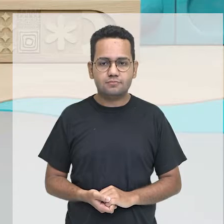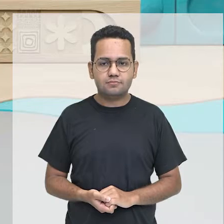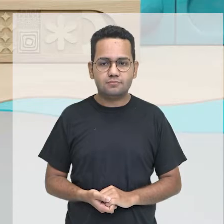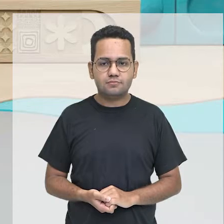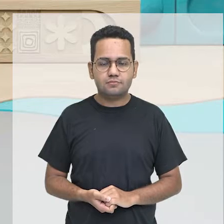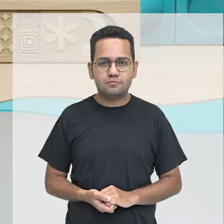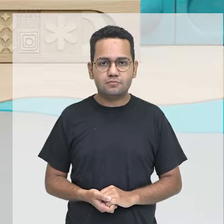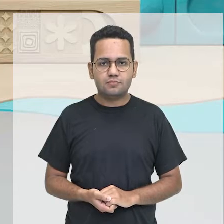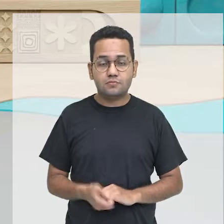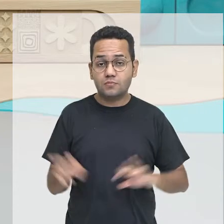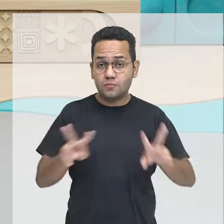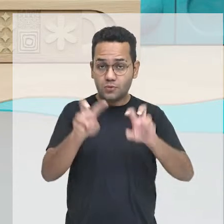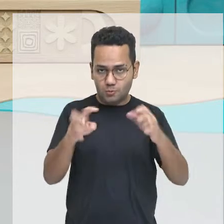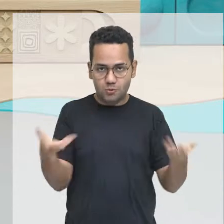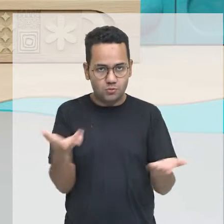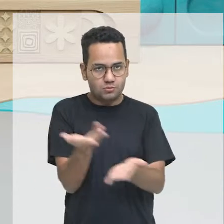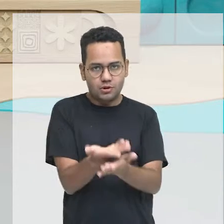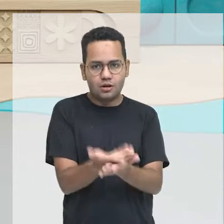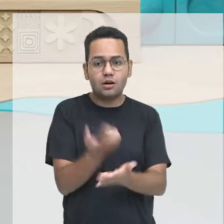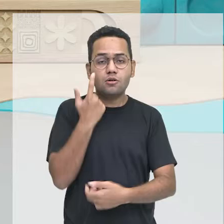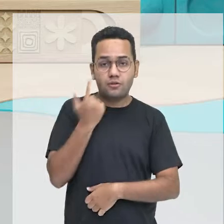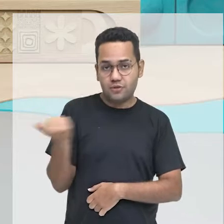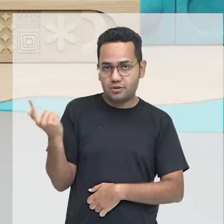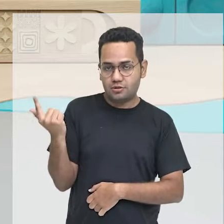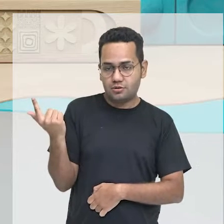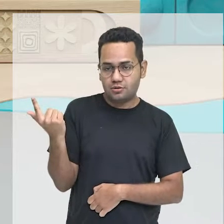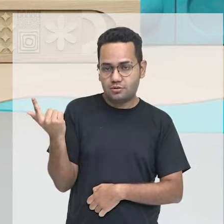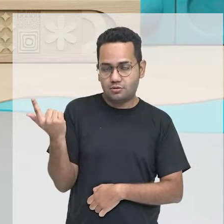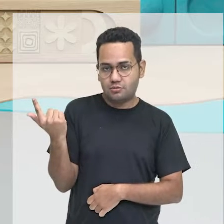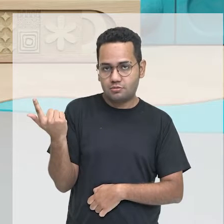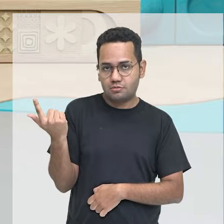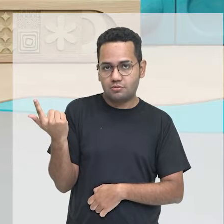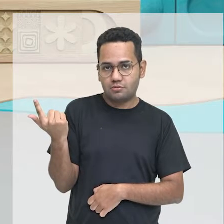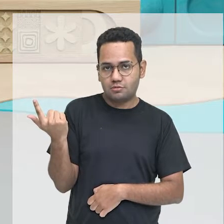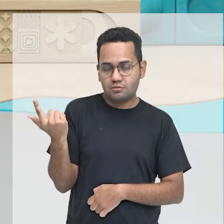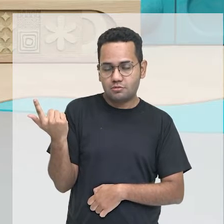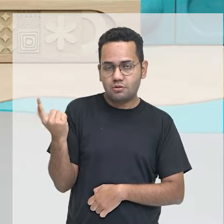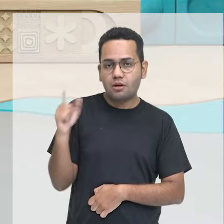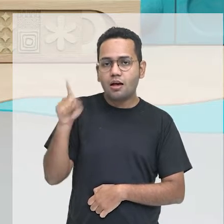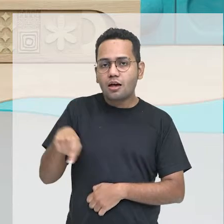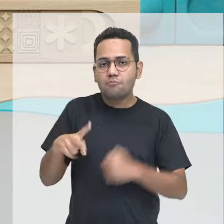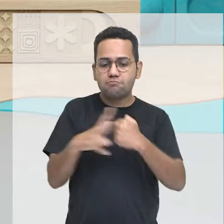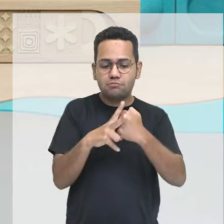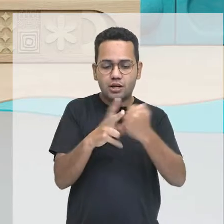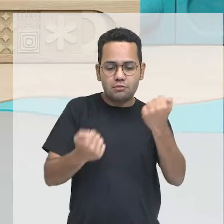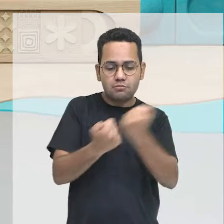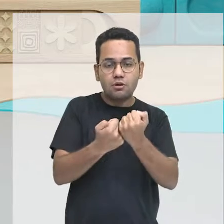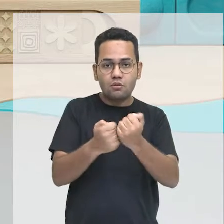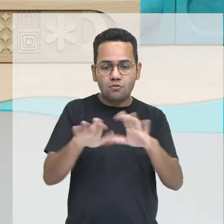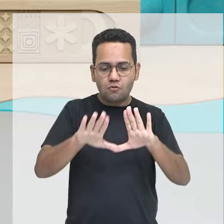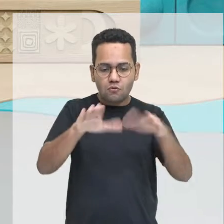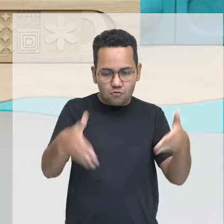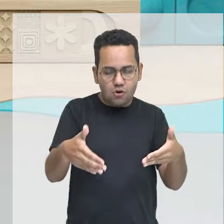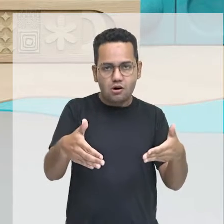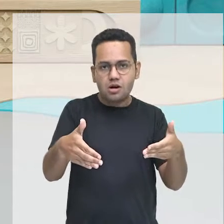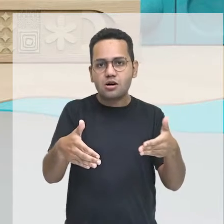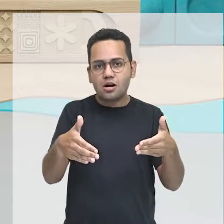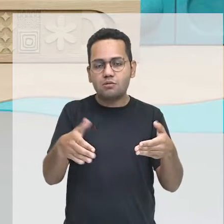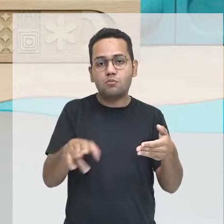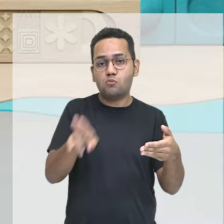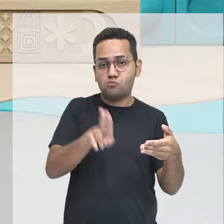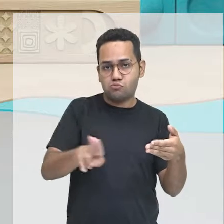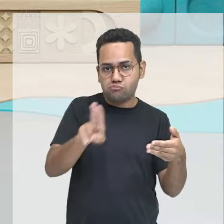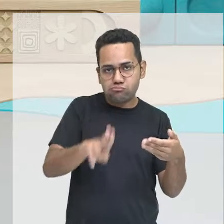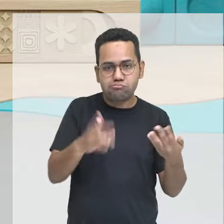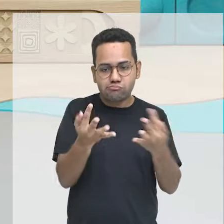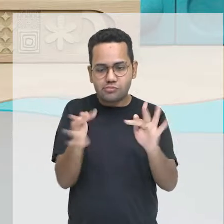A nossa aula vai tratar, então, dos verbos modais, né? Esses verbos que têm características bem específicas e que nós utilizamos aí